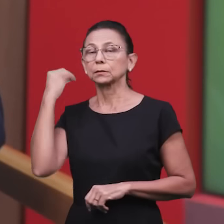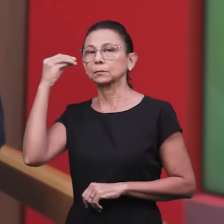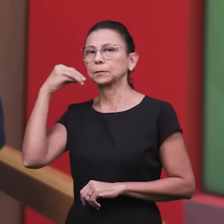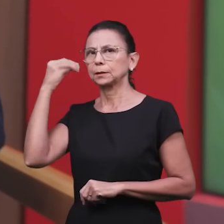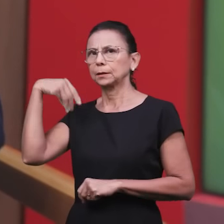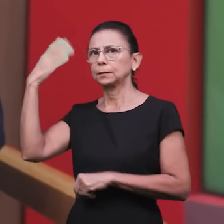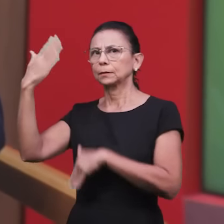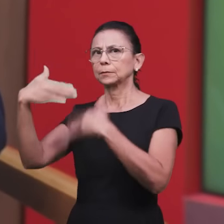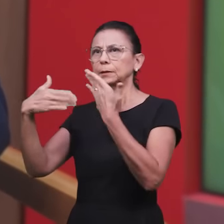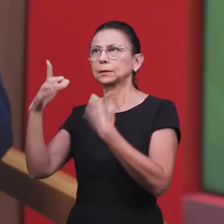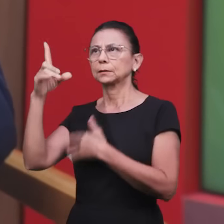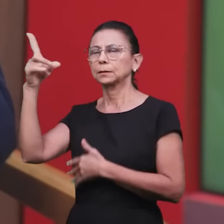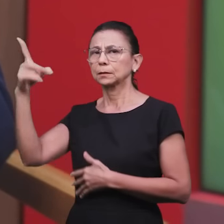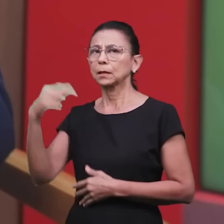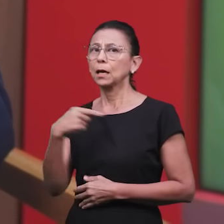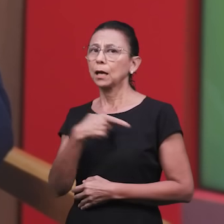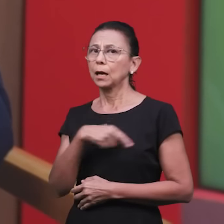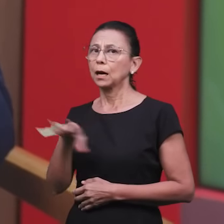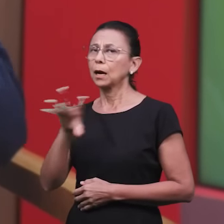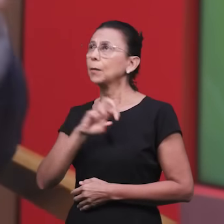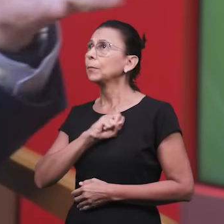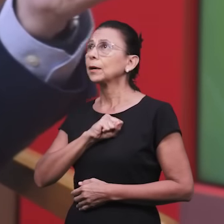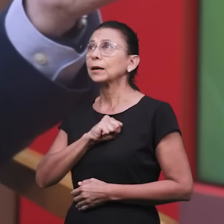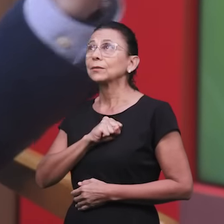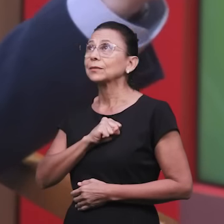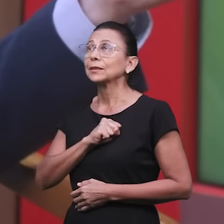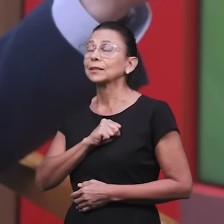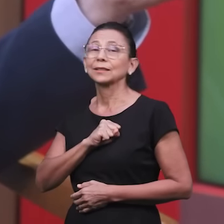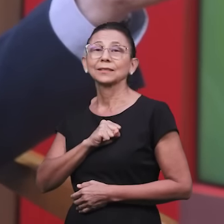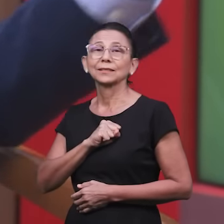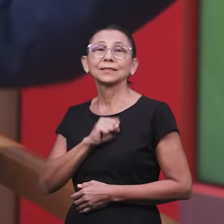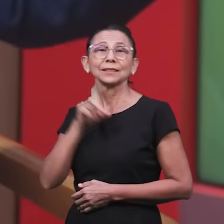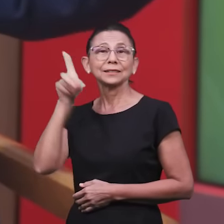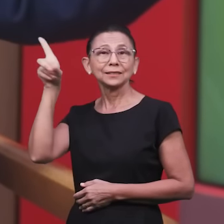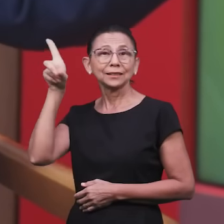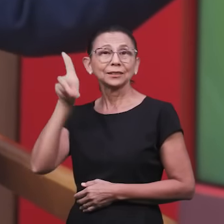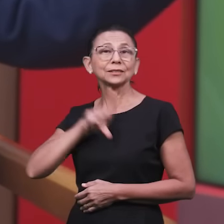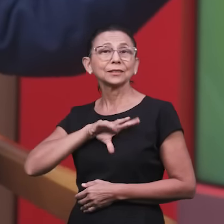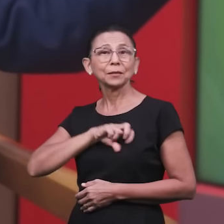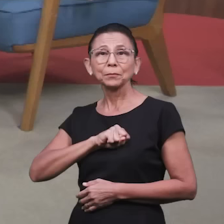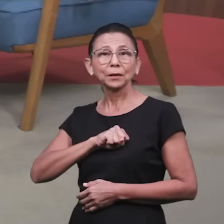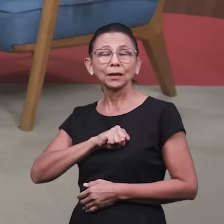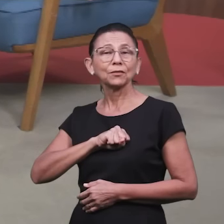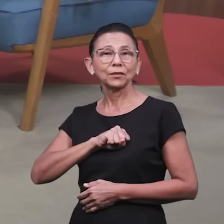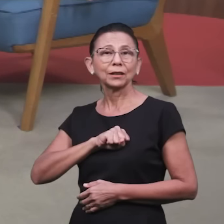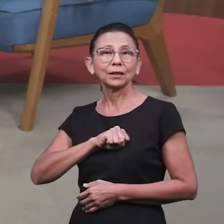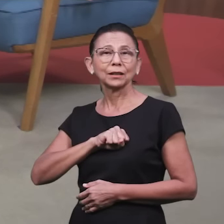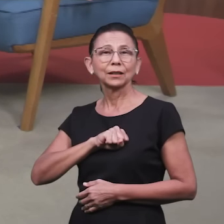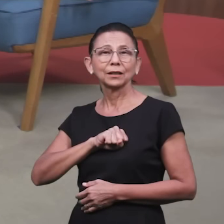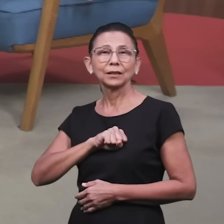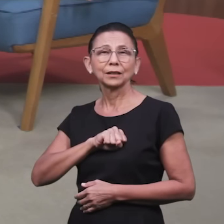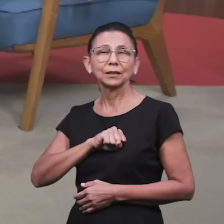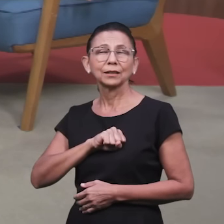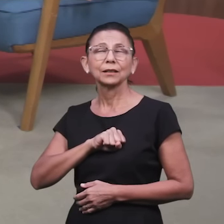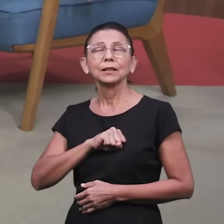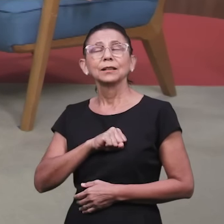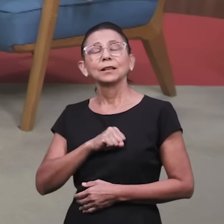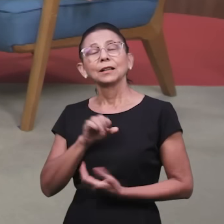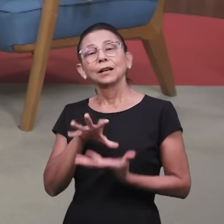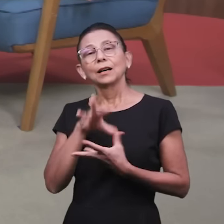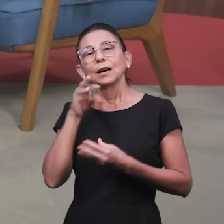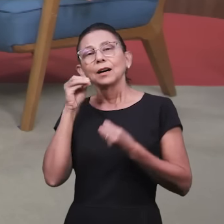de Deus. Sim. Ele era amado, ela o amava. Amava. Como Daniel citou, a alma